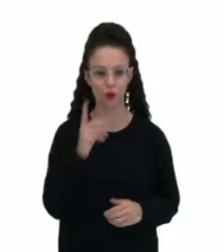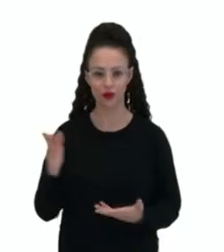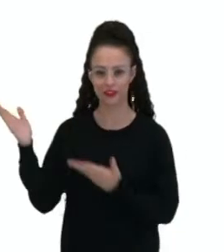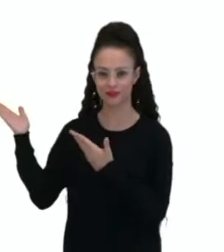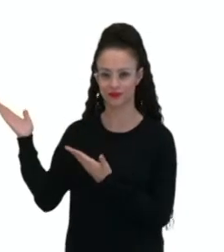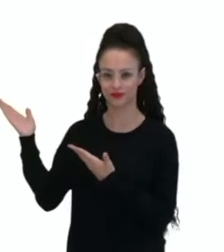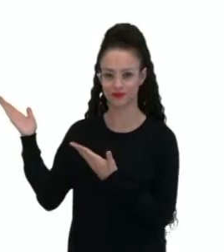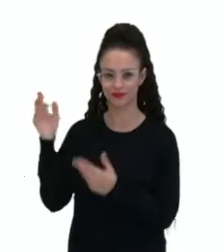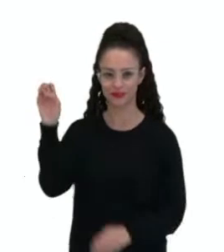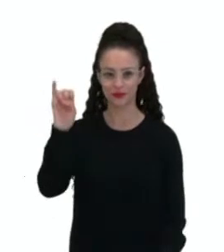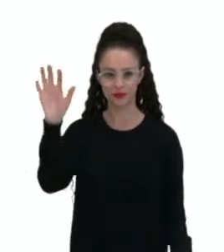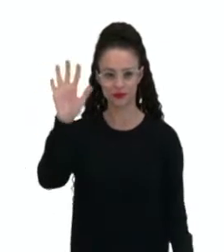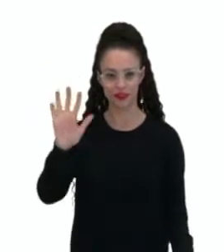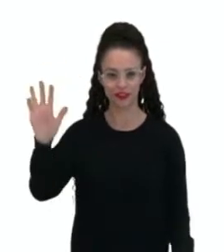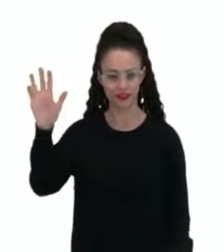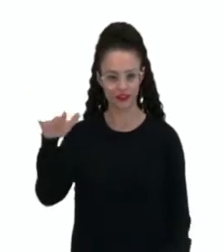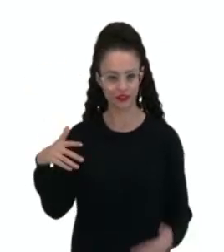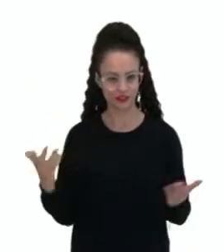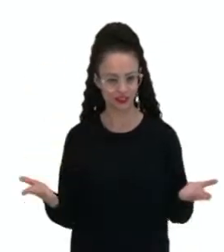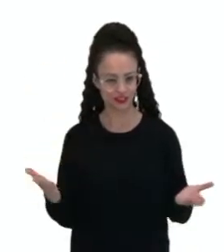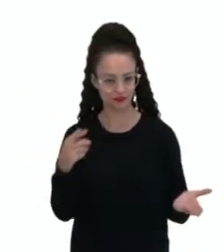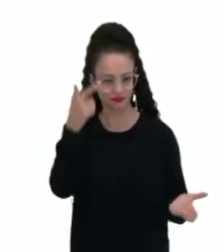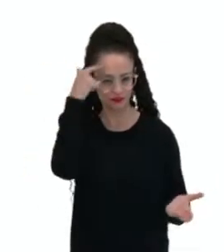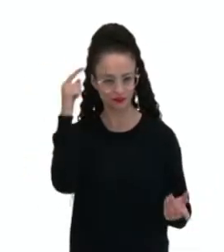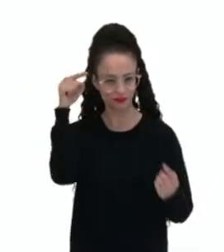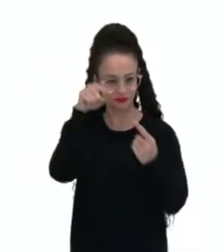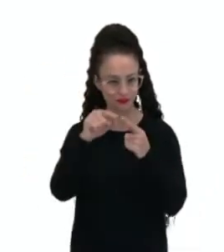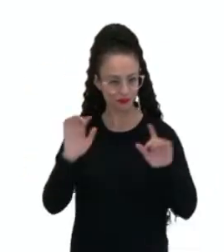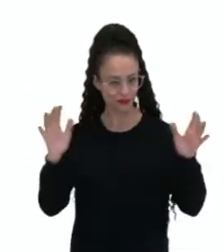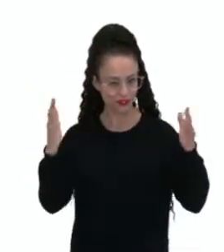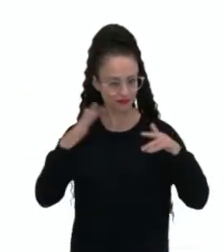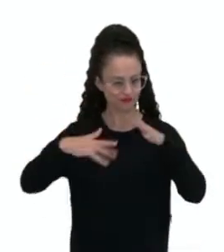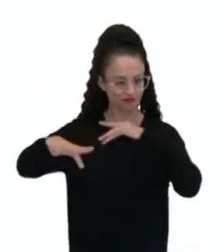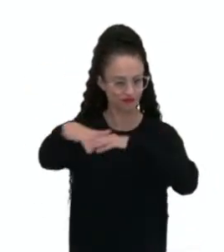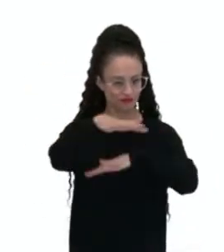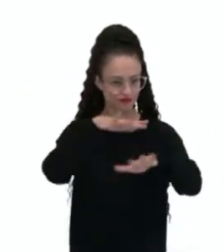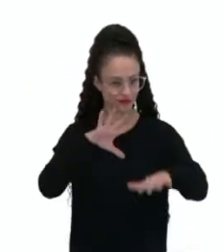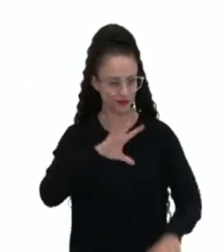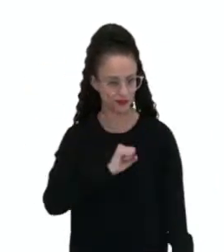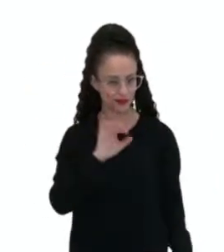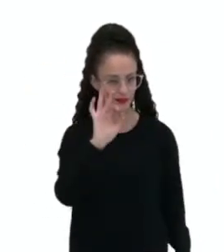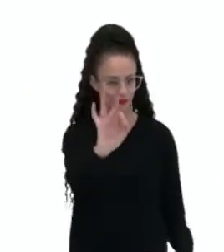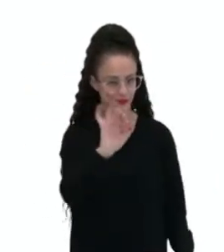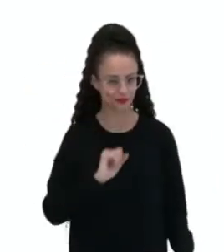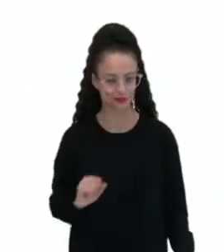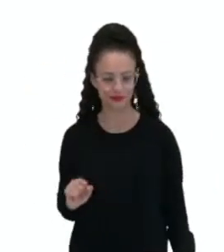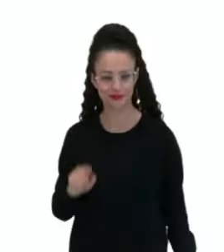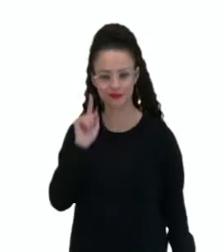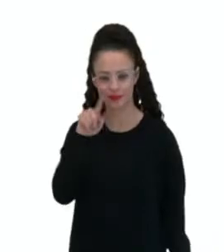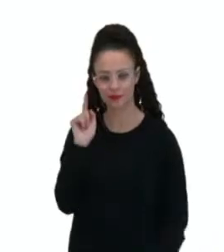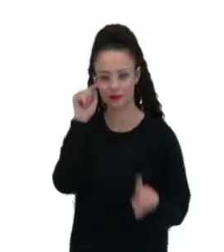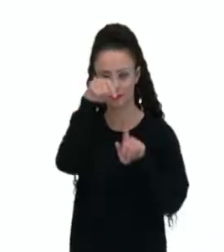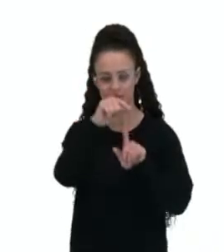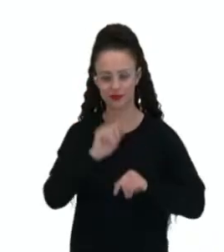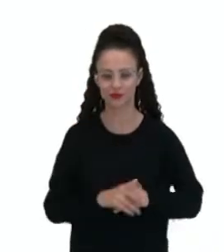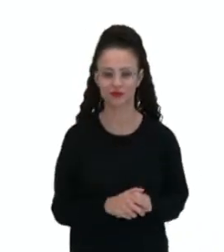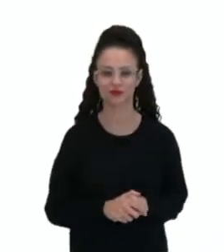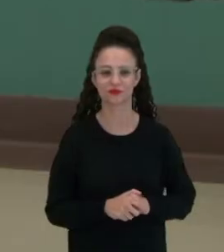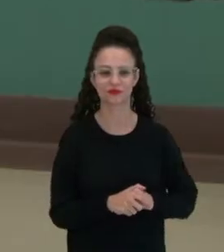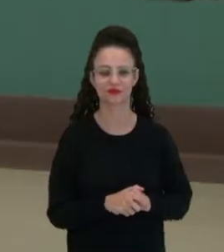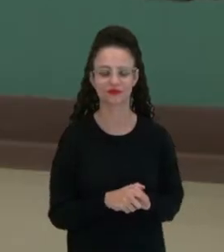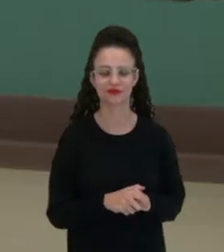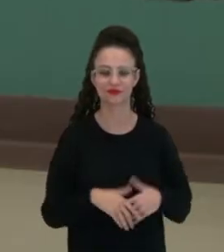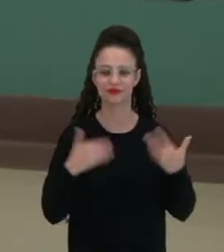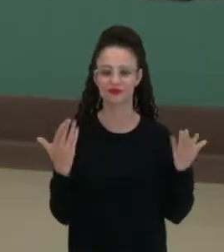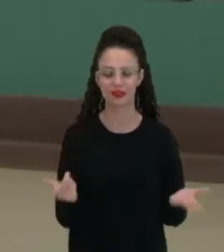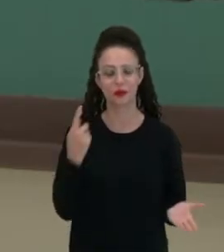essa iconografia. Já não te remete a um clima de amor? É exatamente esse o objetivo. Então,